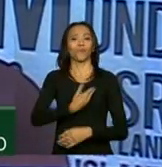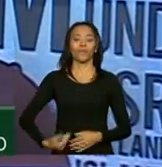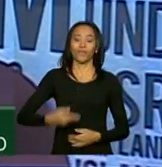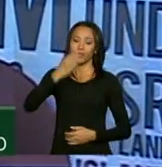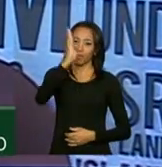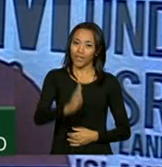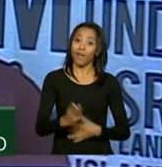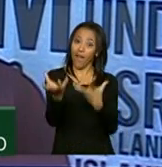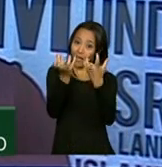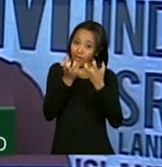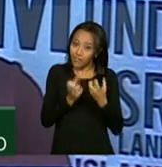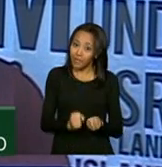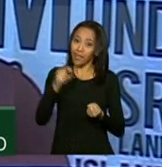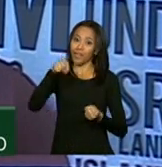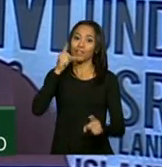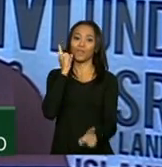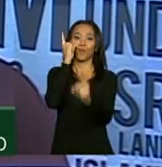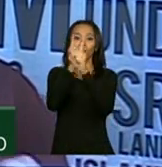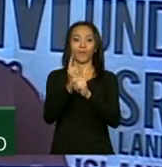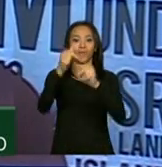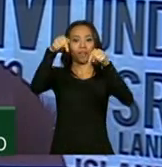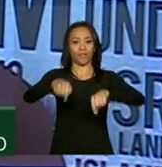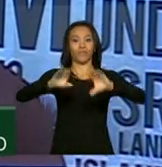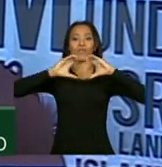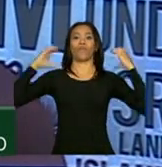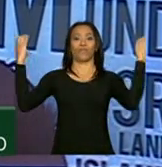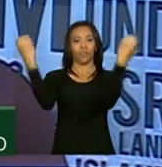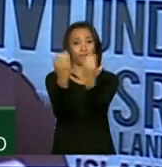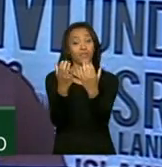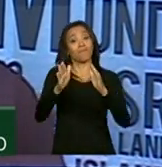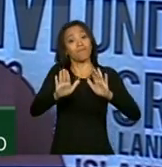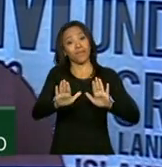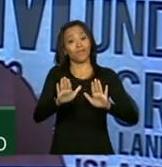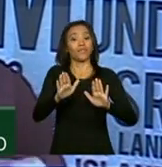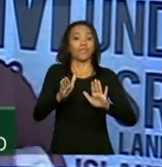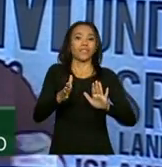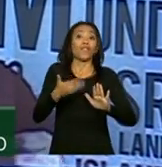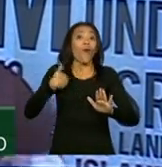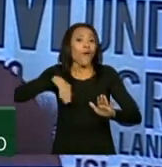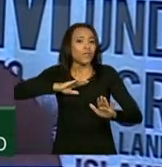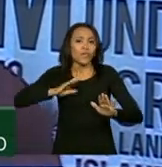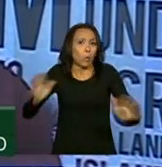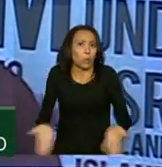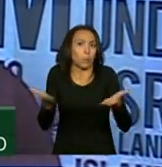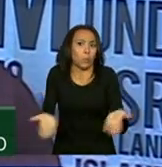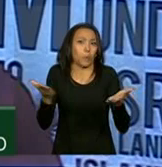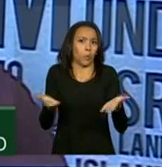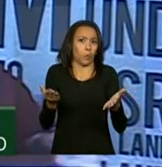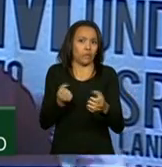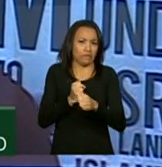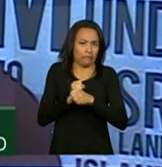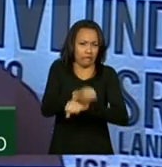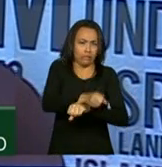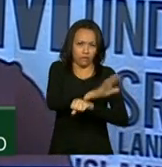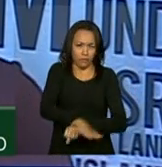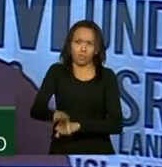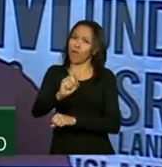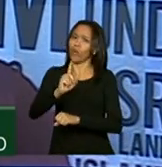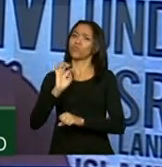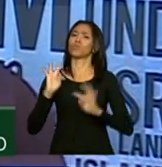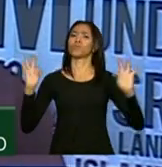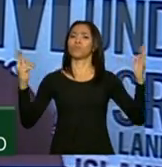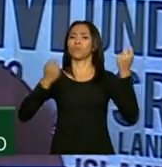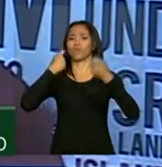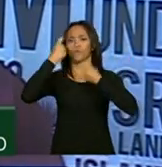essa conferência, ser anfitrião dessa conferência, porque nós realmente não incentivamos o trabalho infantil, é uma questão que todos nós devemos nos